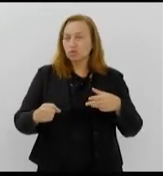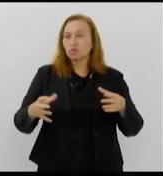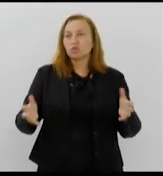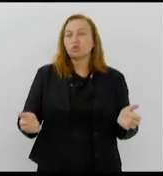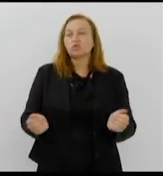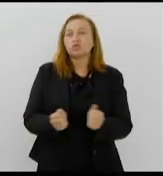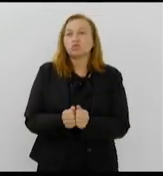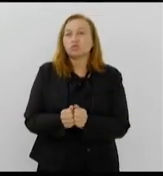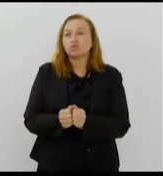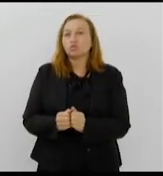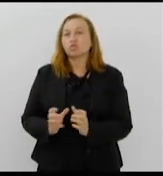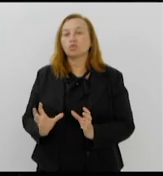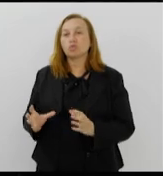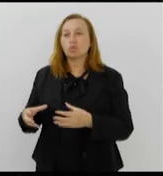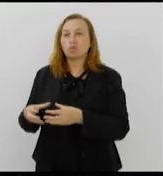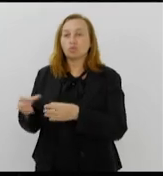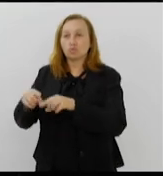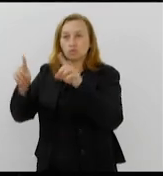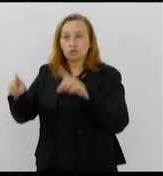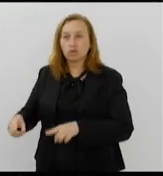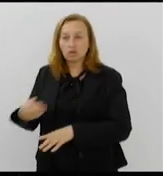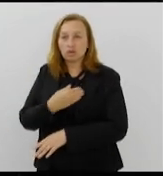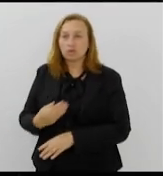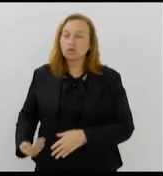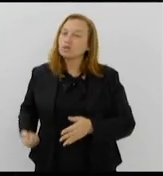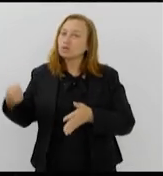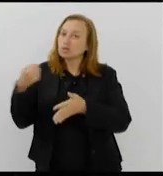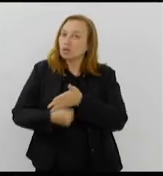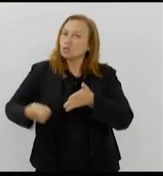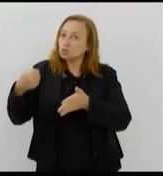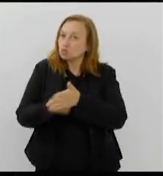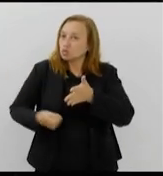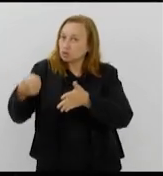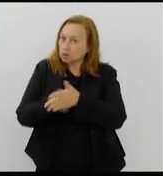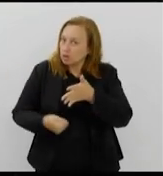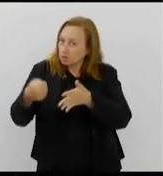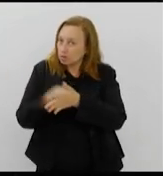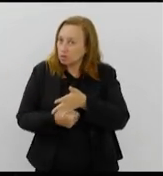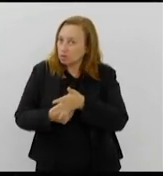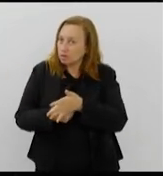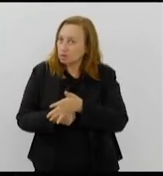funcionalismo público, sempre na luta insana